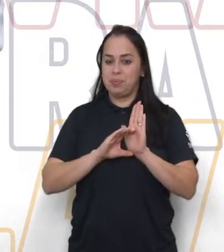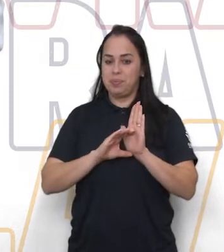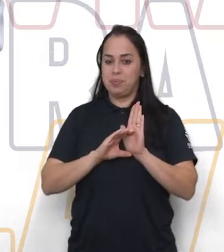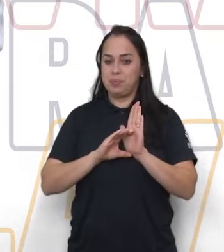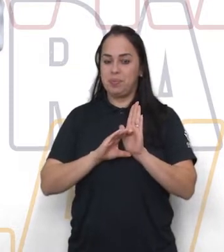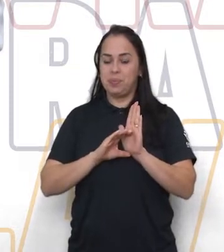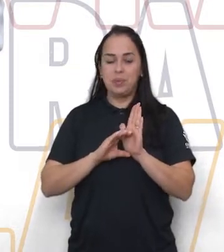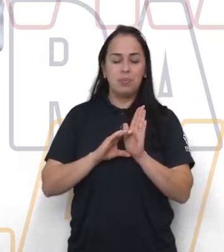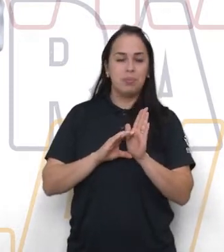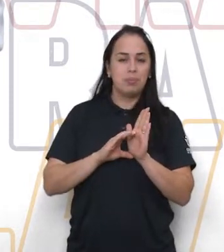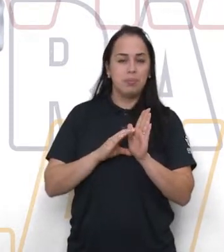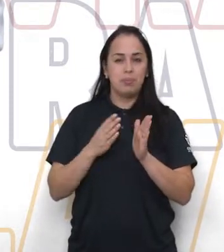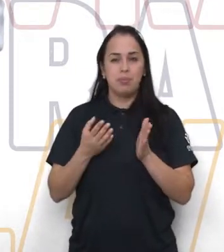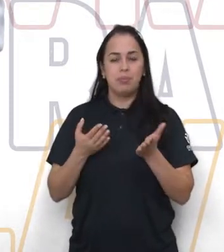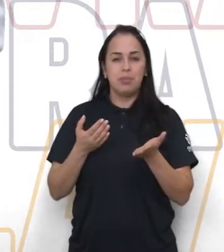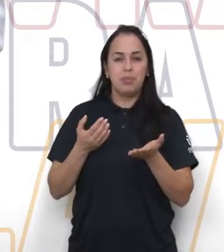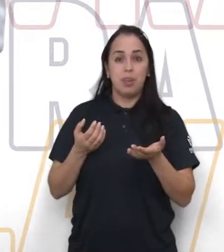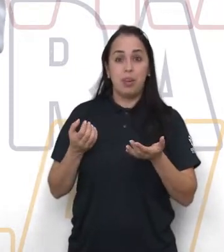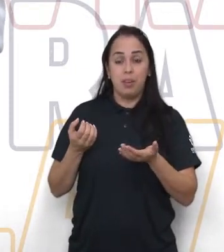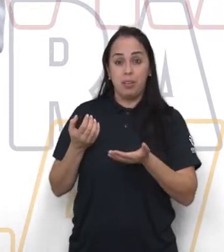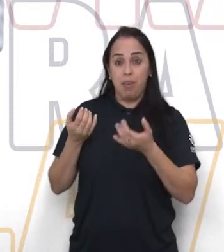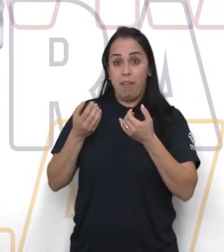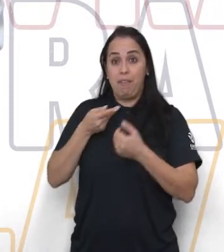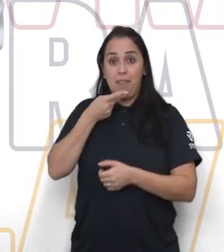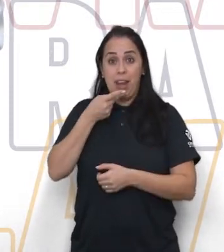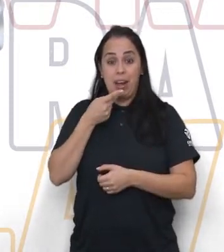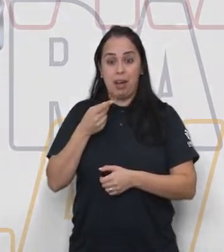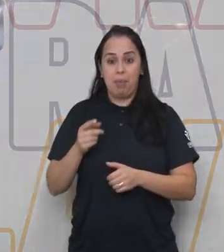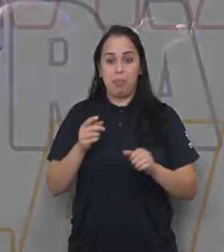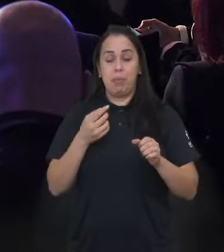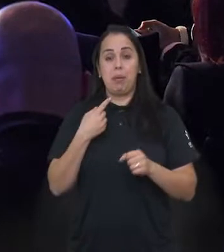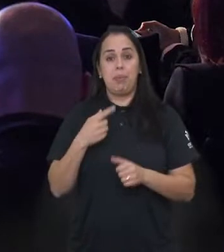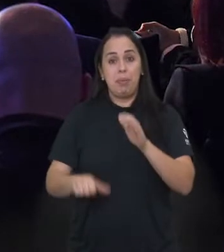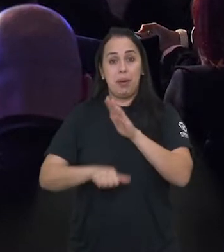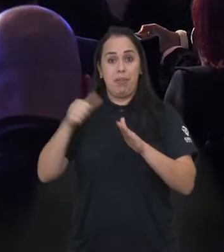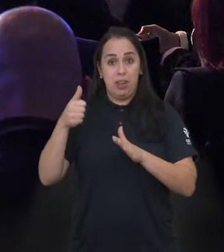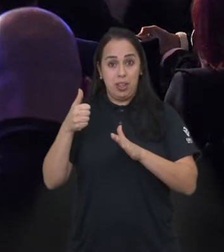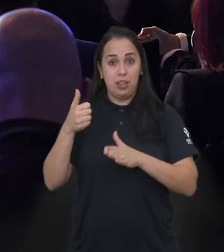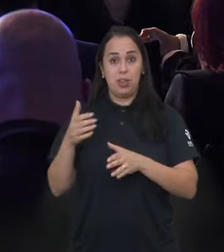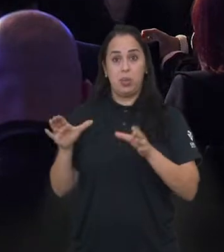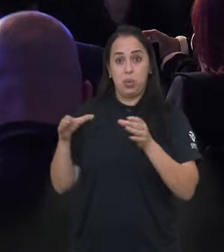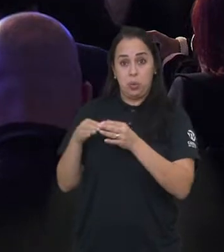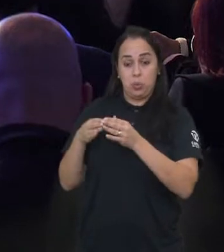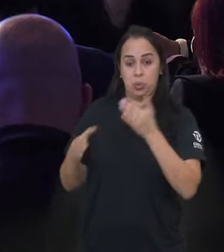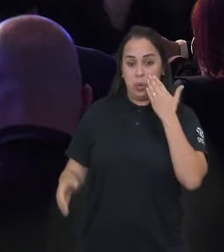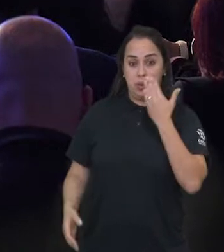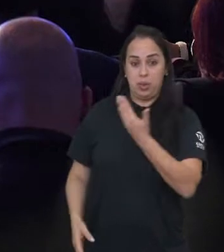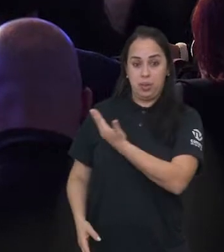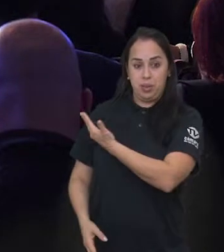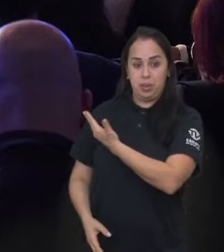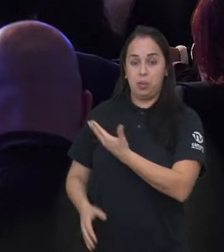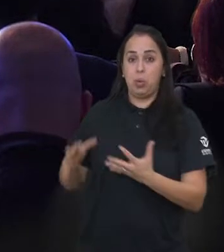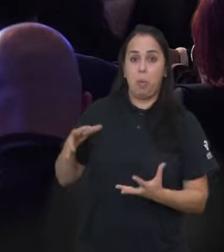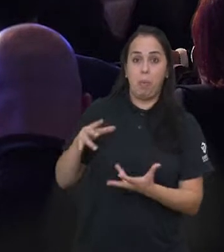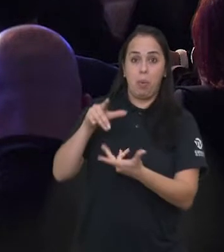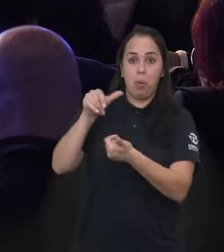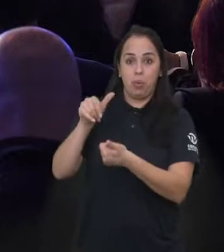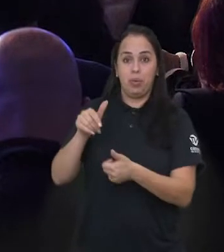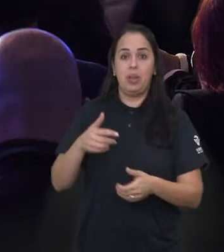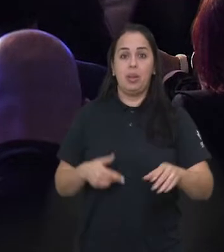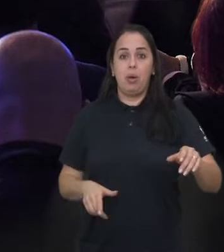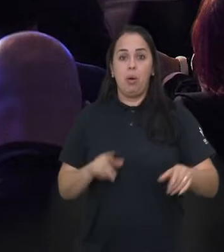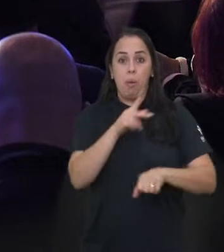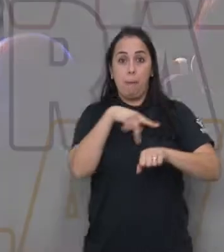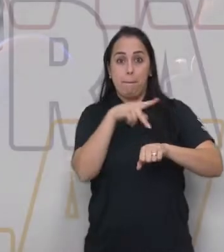ele foi colocado no foi falado pela primeira vez no fórum econômico Mundial 2016 então